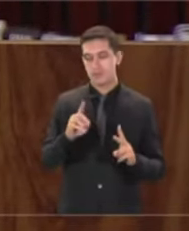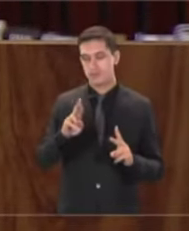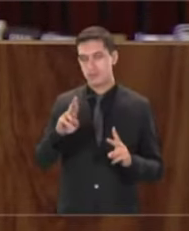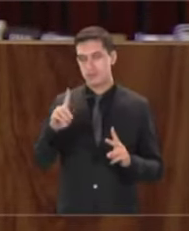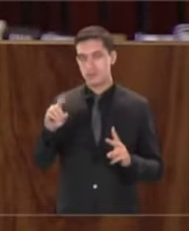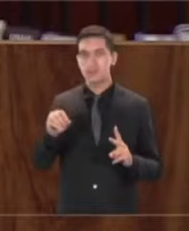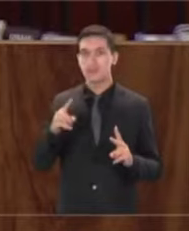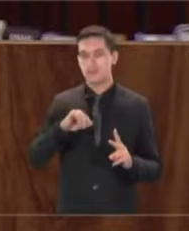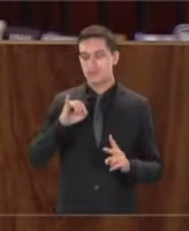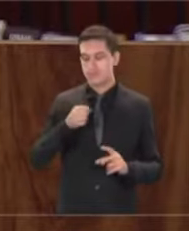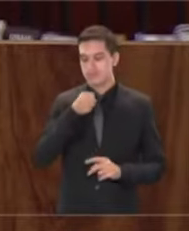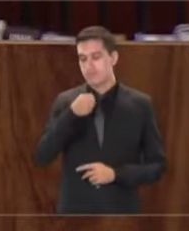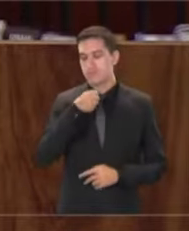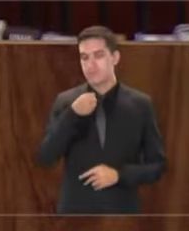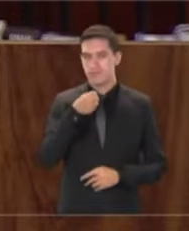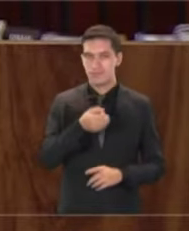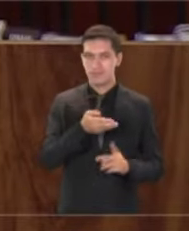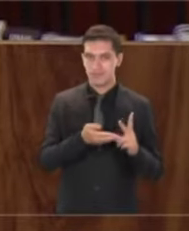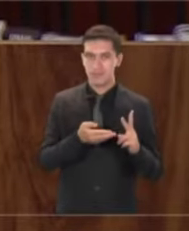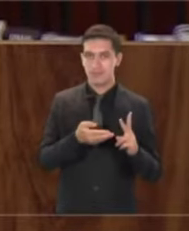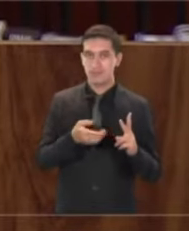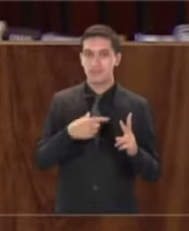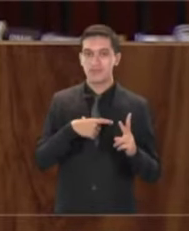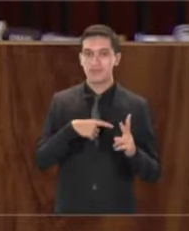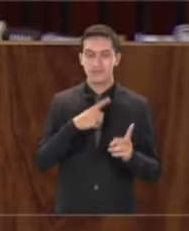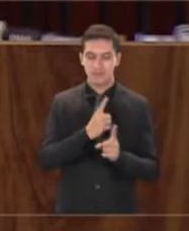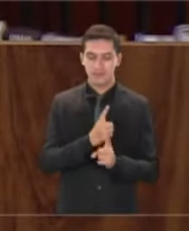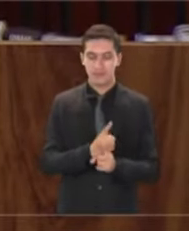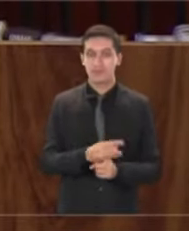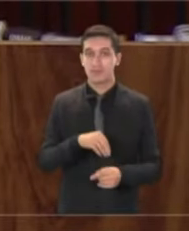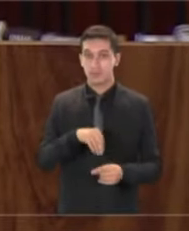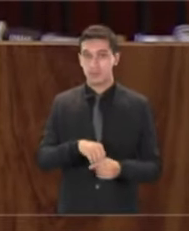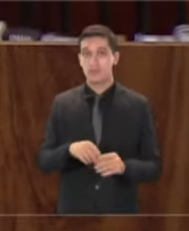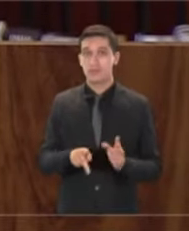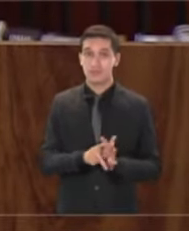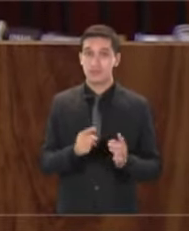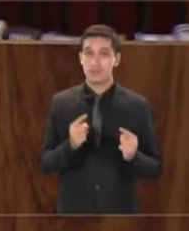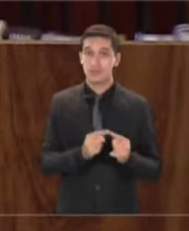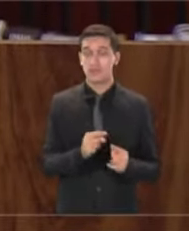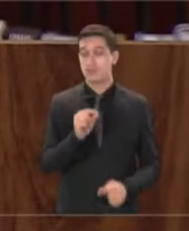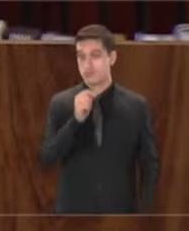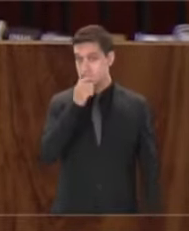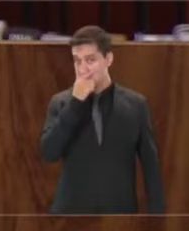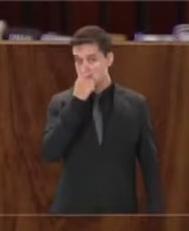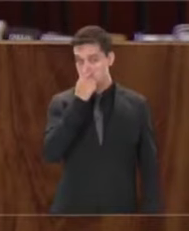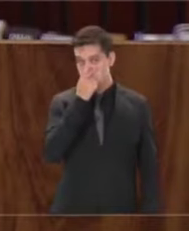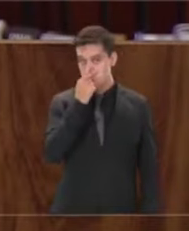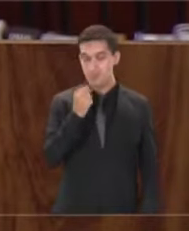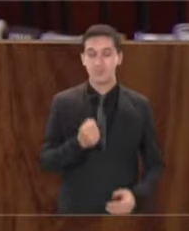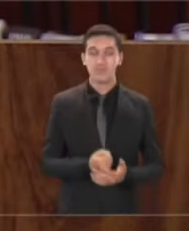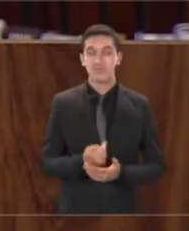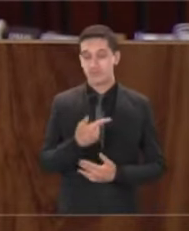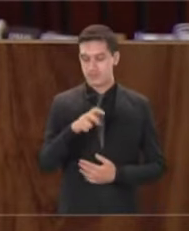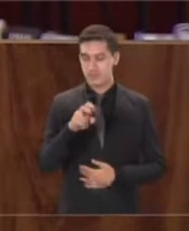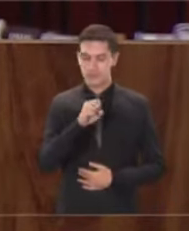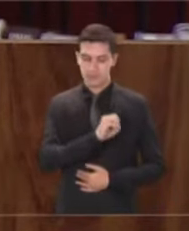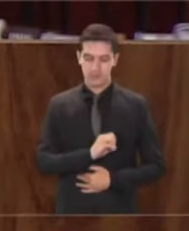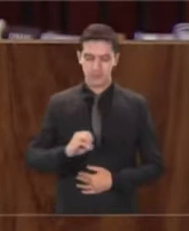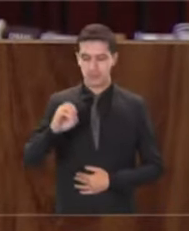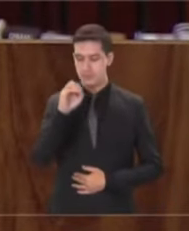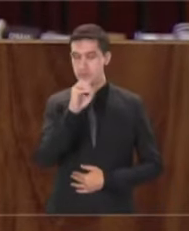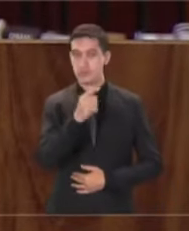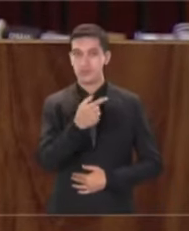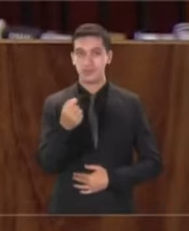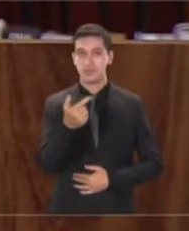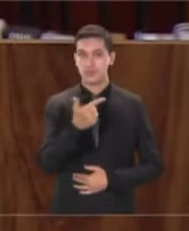jornalista Rodrigo Constantino, com esteio no seguinte fundamento. Em 25 de outubro de 2022,